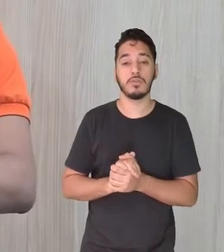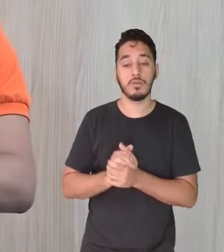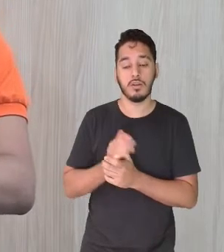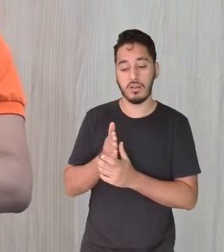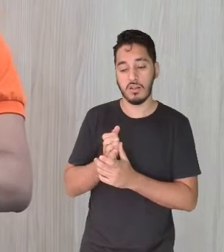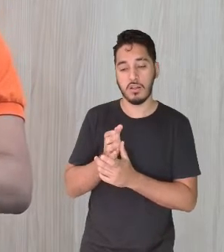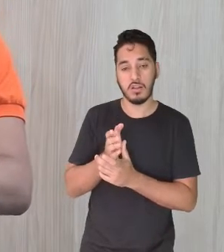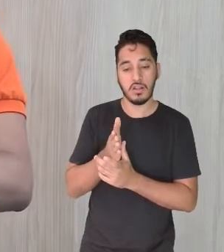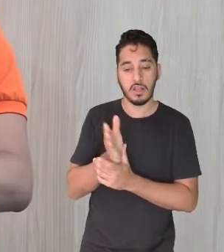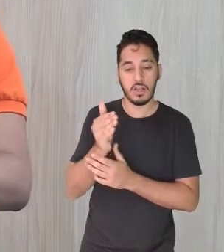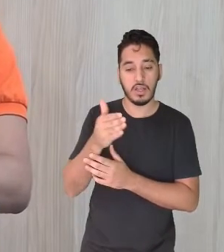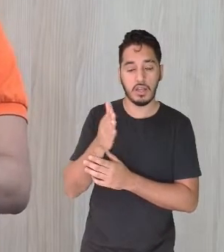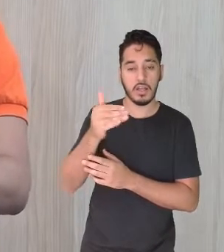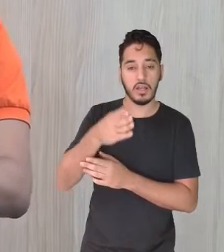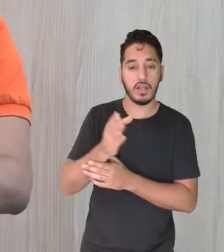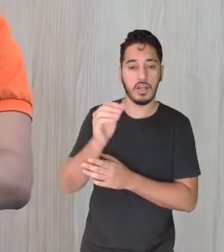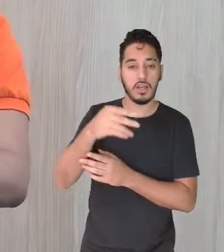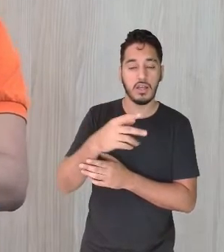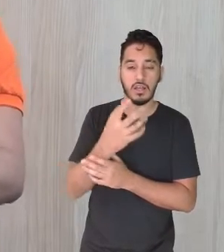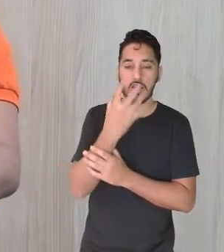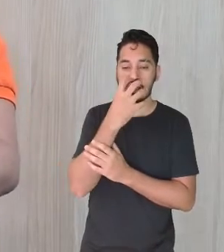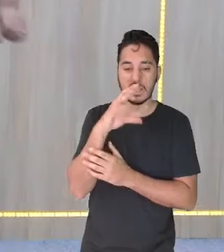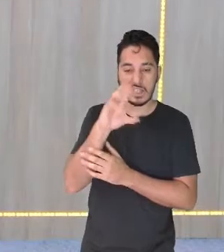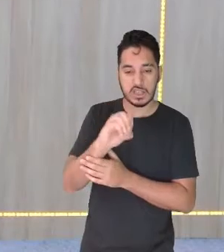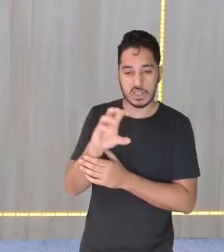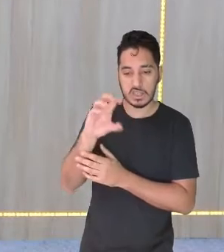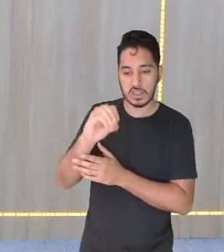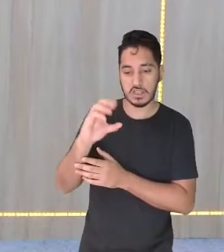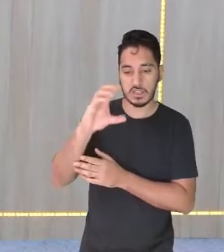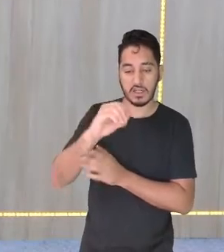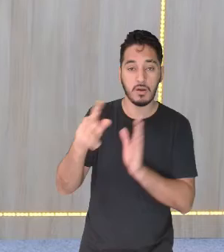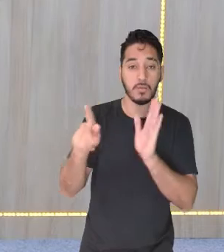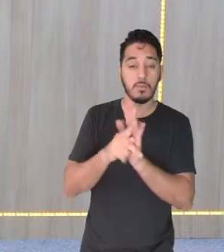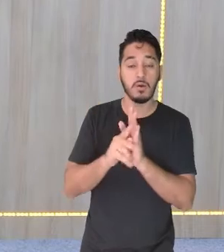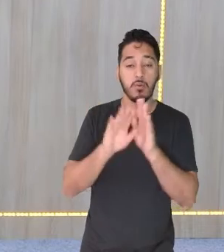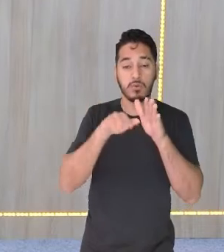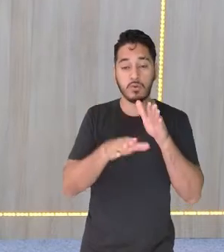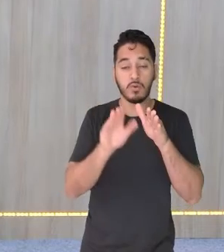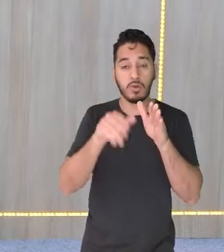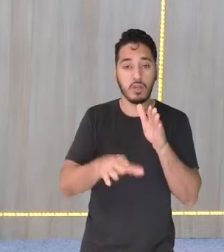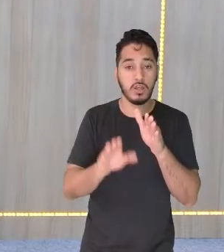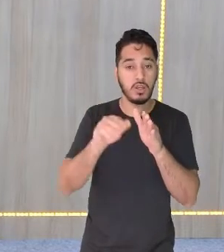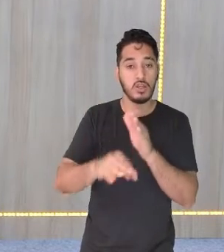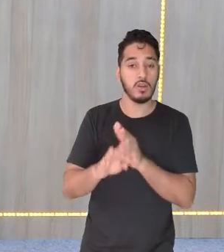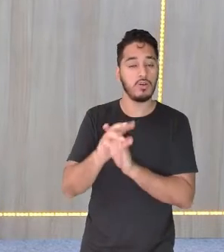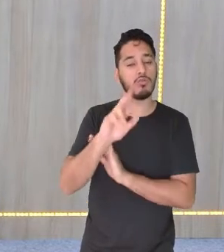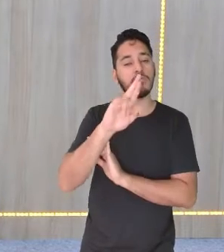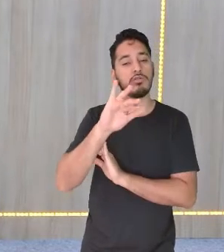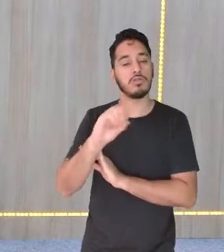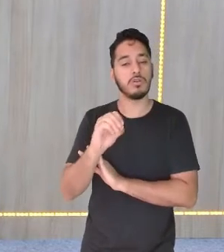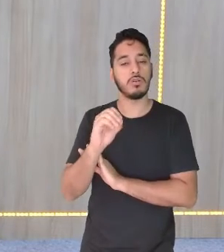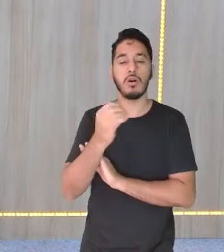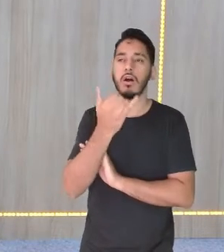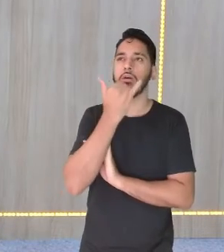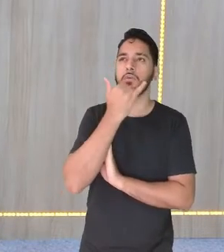Piranha é um peixe voraz do Rio São Francisco. Não, não,